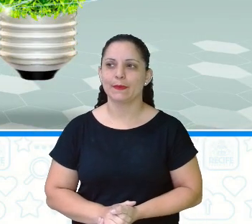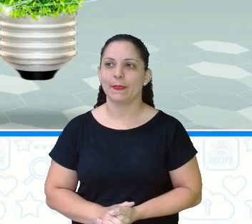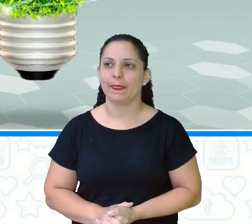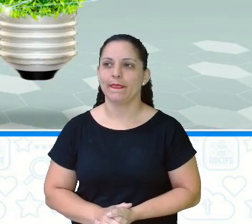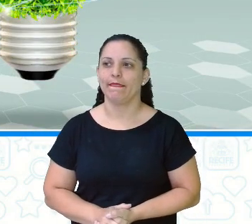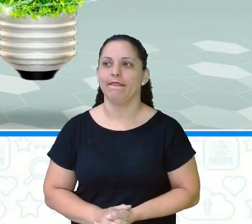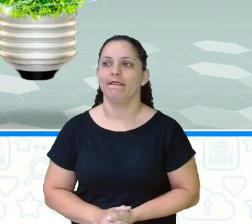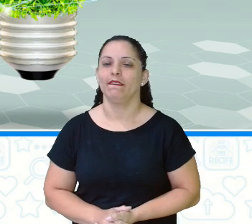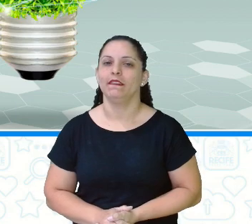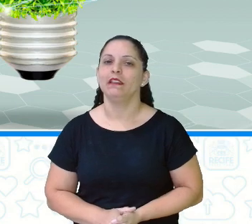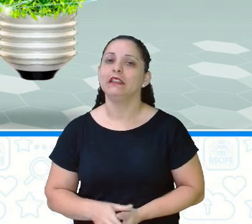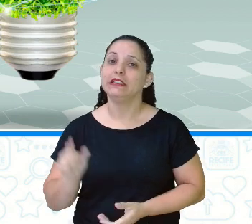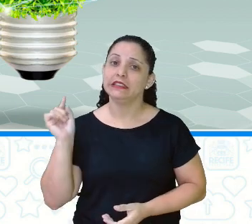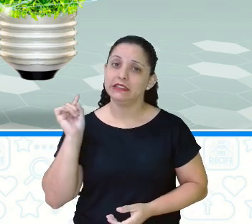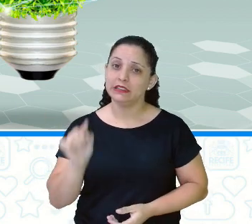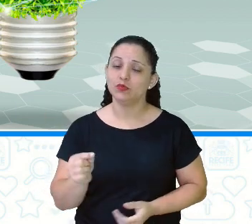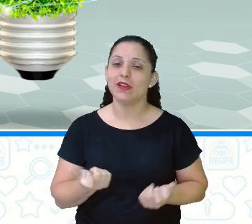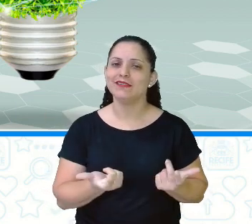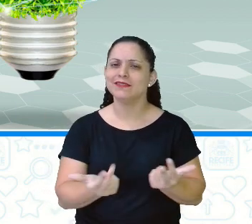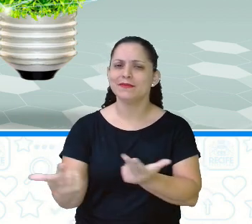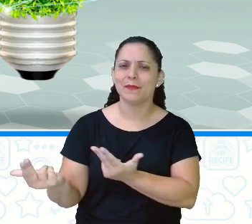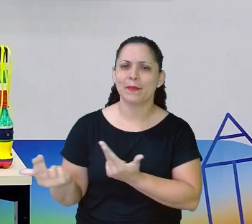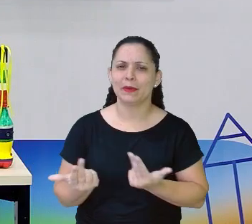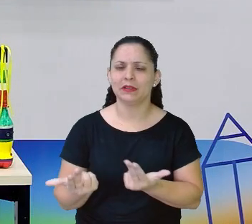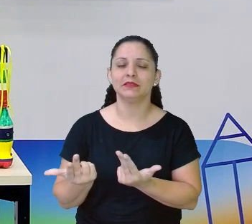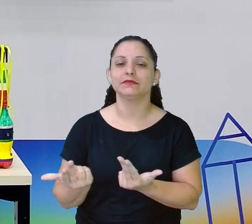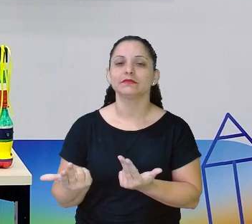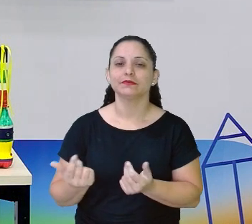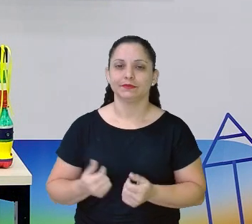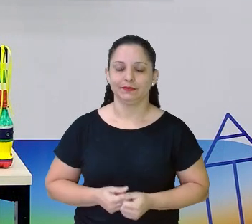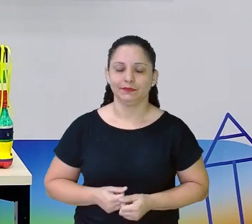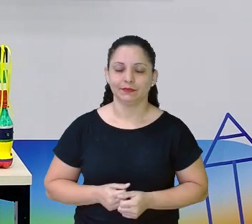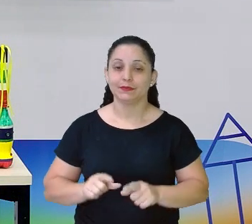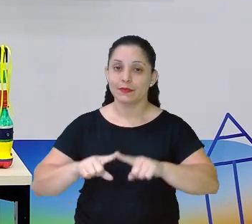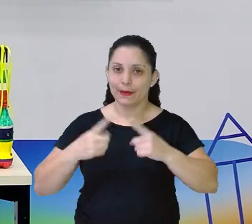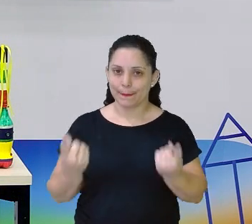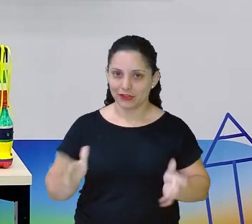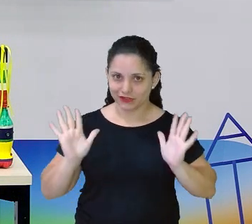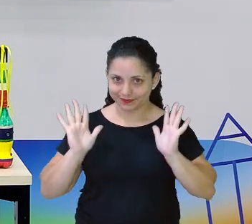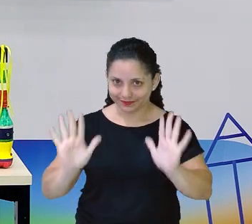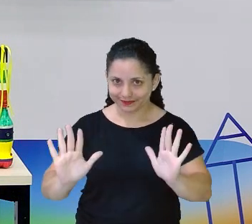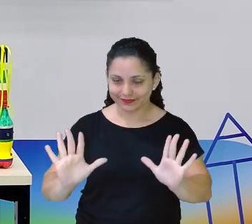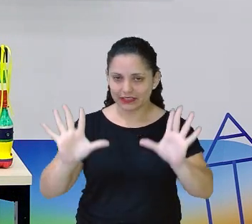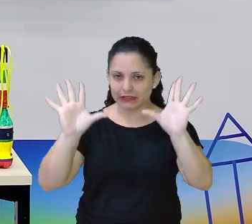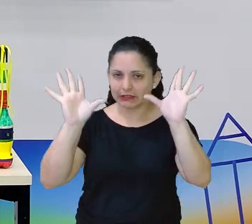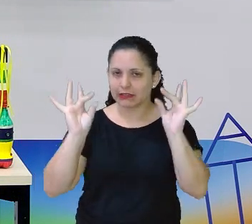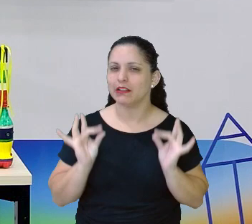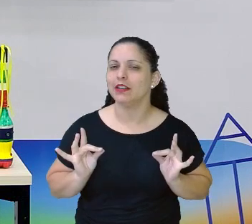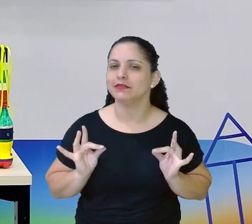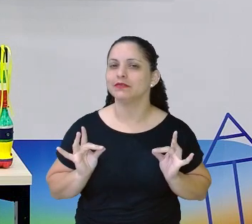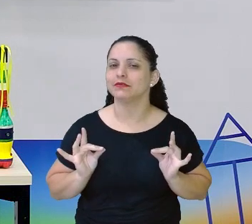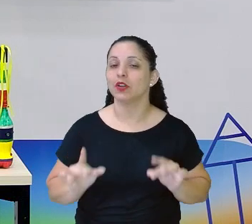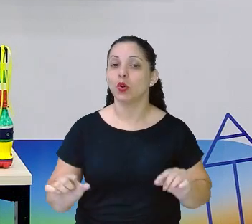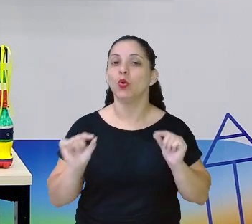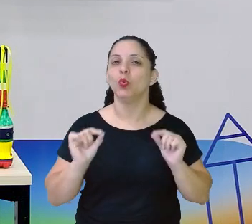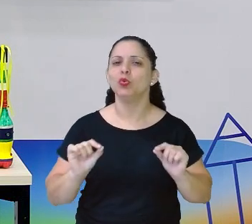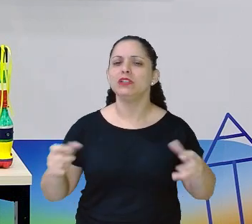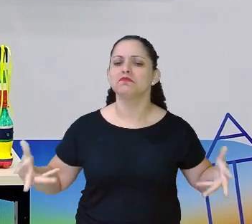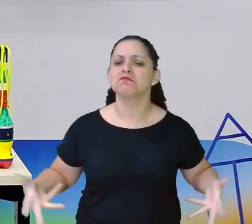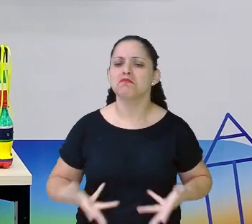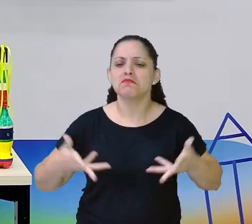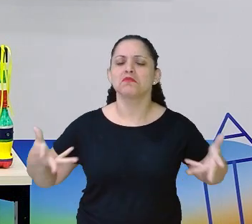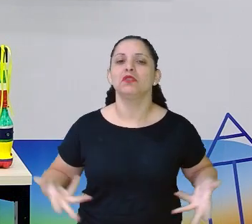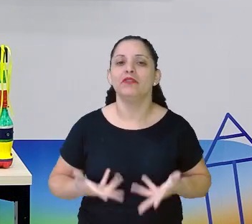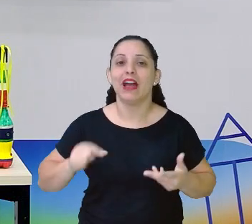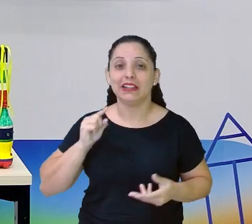que é justamente a semelhança entre elas. Agora tem um detalhe. Quem está promovendo tudo isso? Isso é